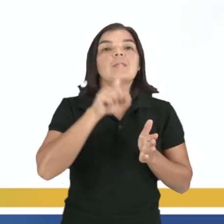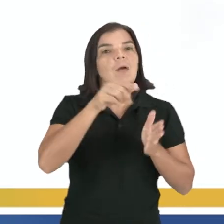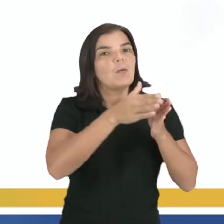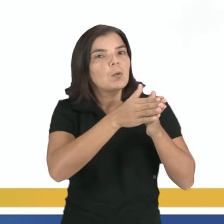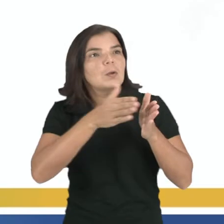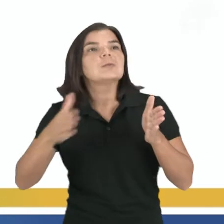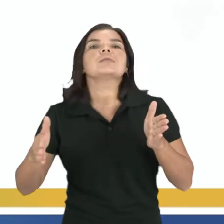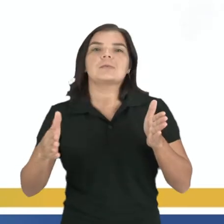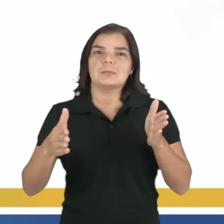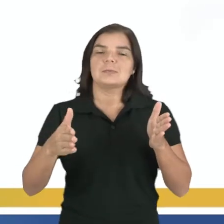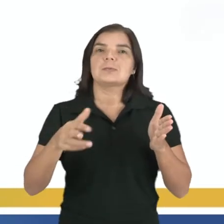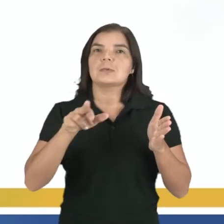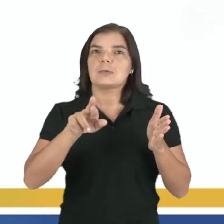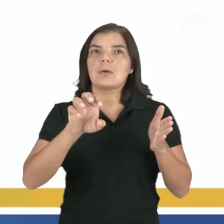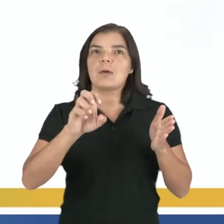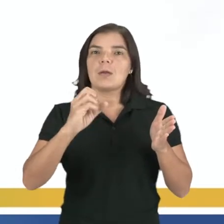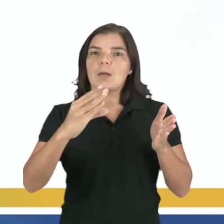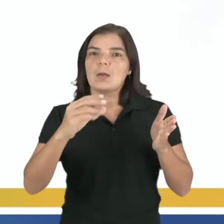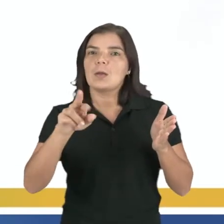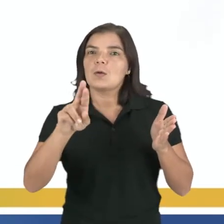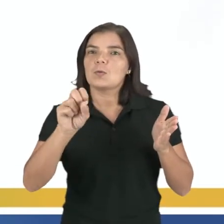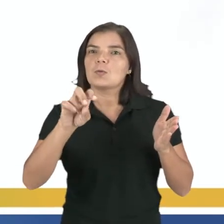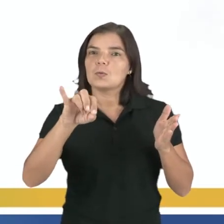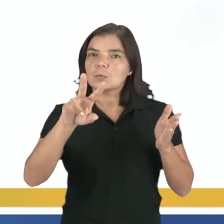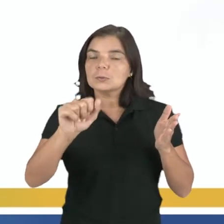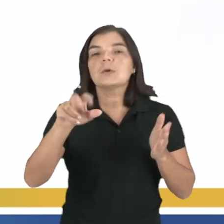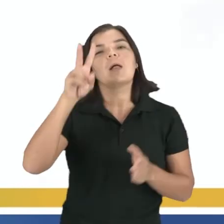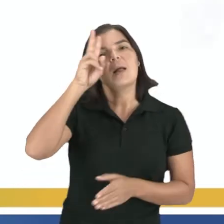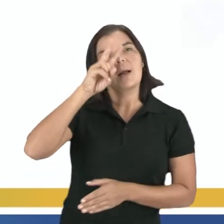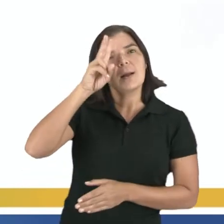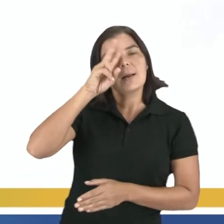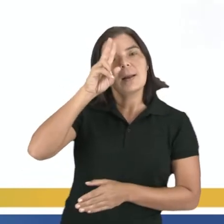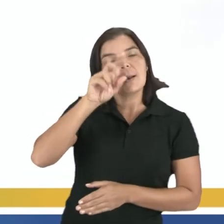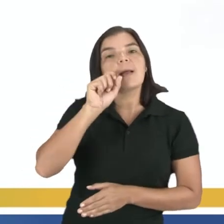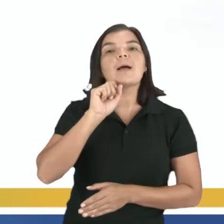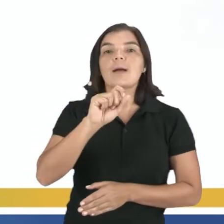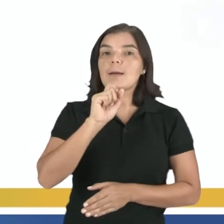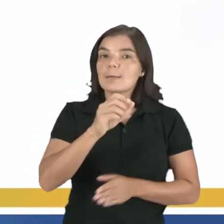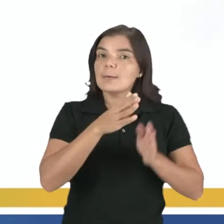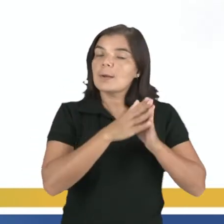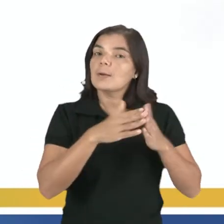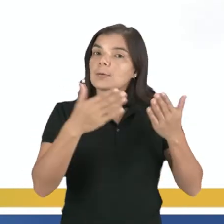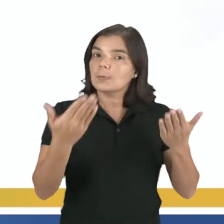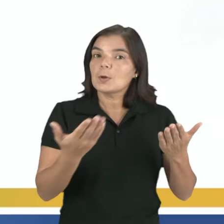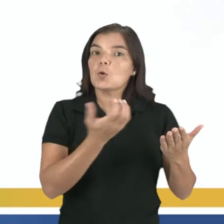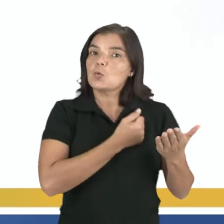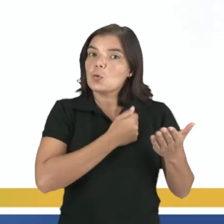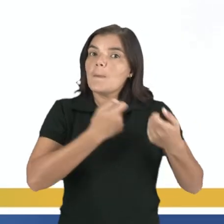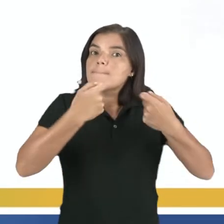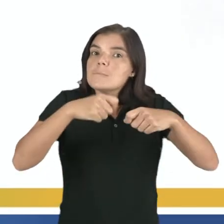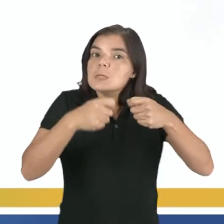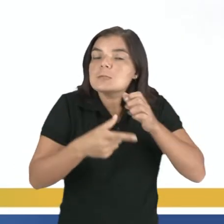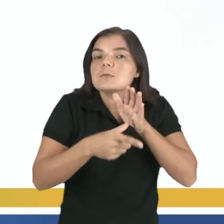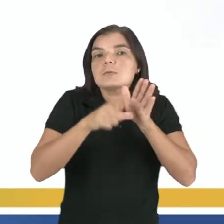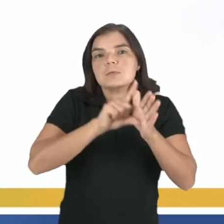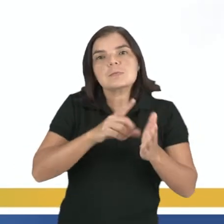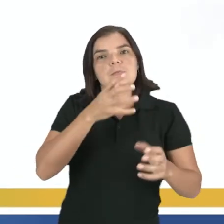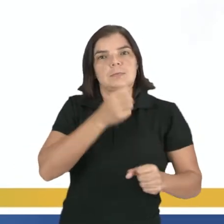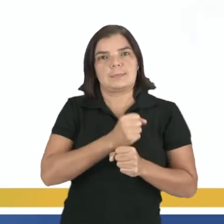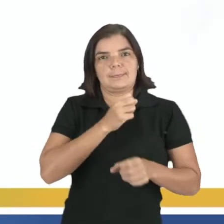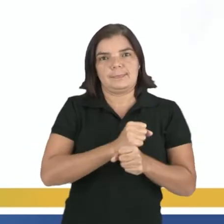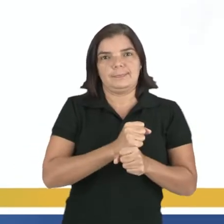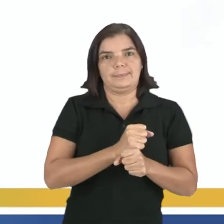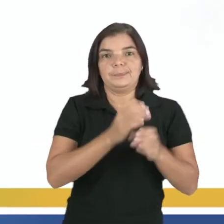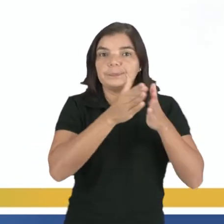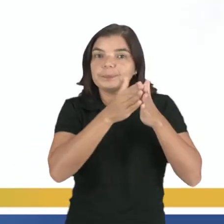sequência recursiva. Então, nosso colega aí já lembrou, ó, sequência recursiva, né, é quando um termo depende dos termos anteriores.